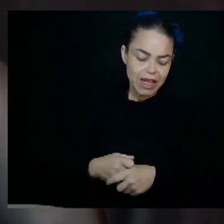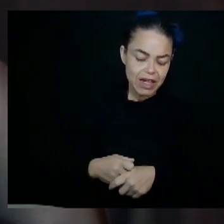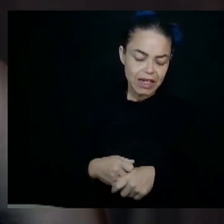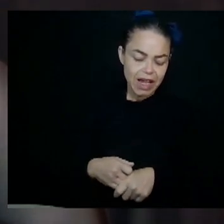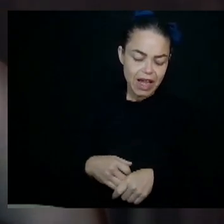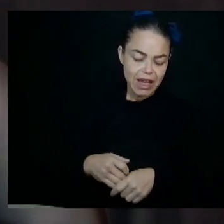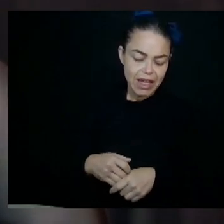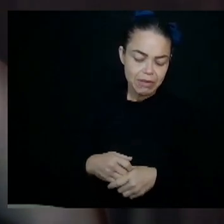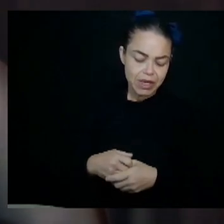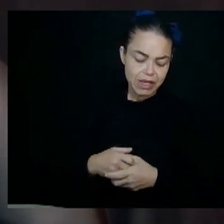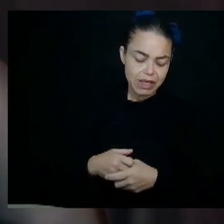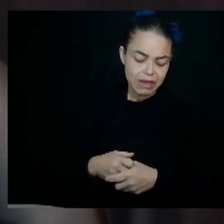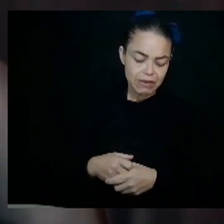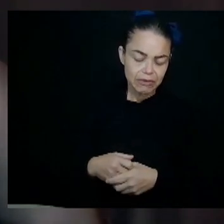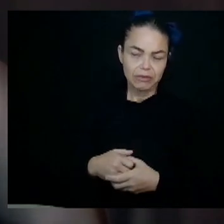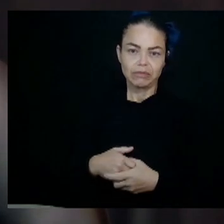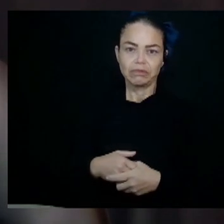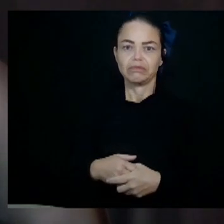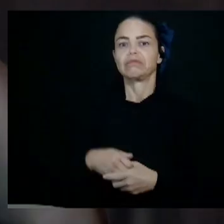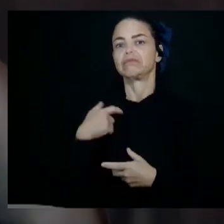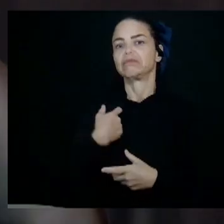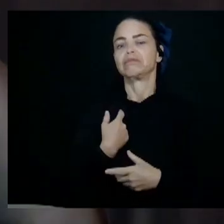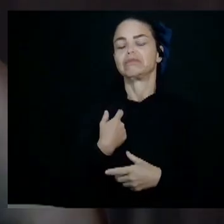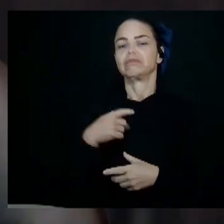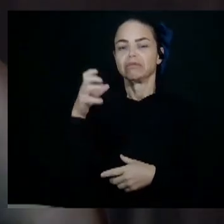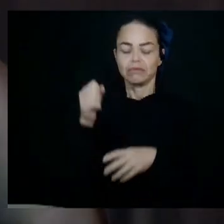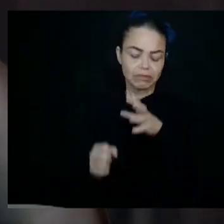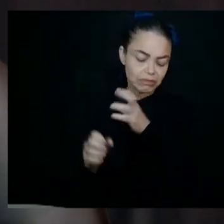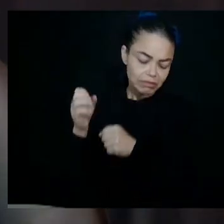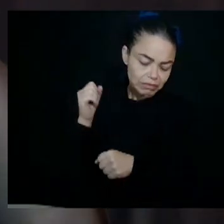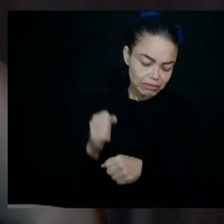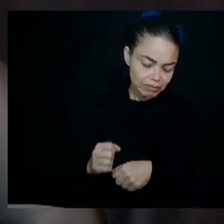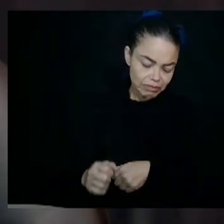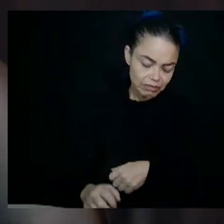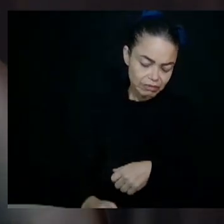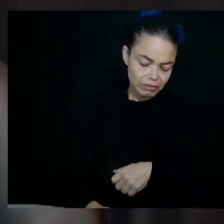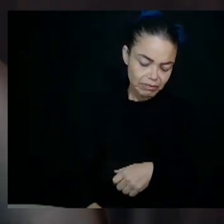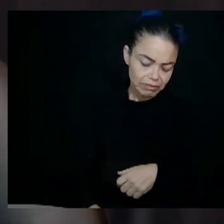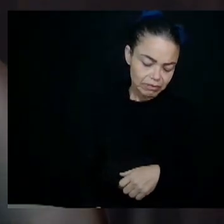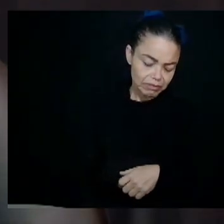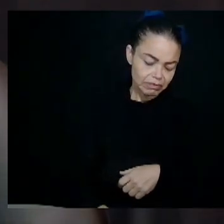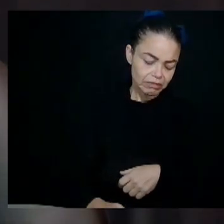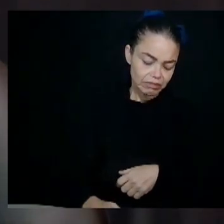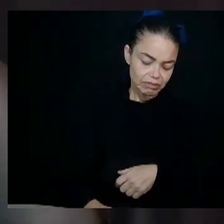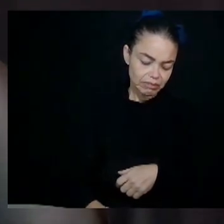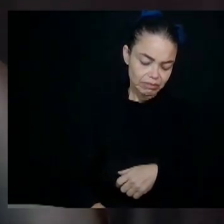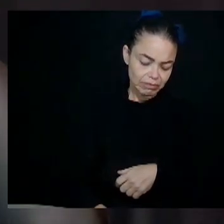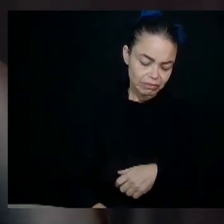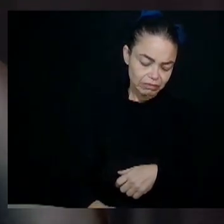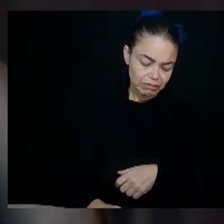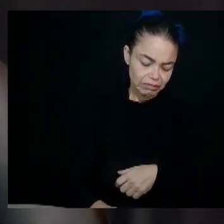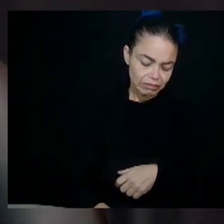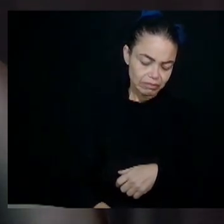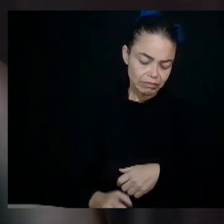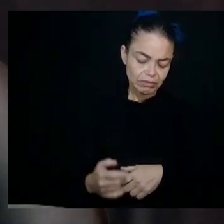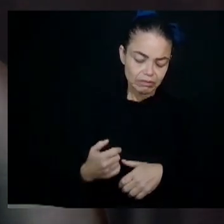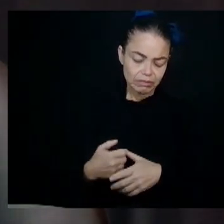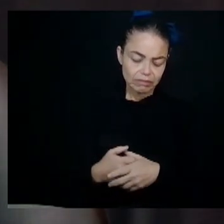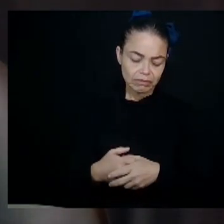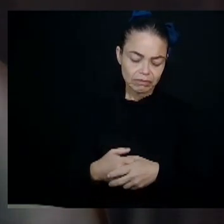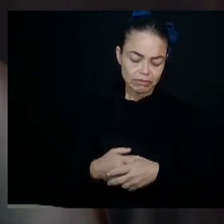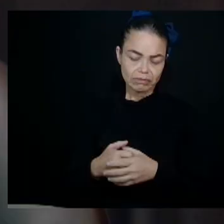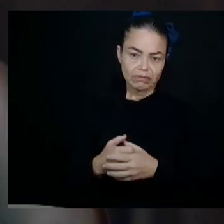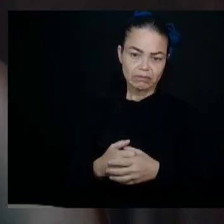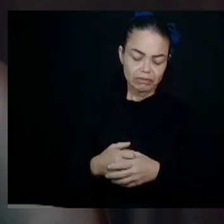tinha um grande produtor de leite em Minas, leite e queijos. Tem duas empresas, por sinal, na